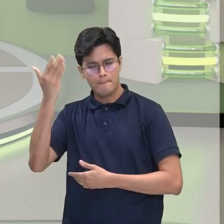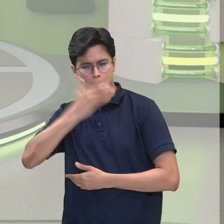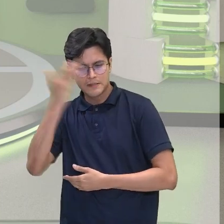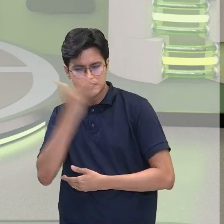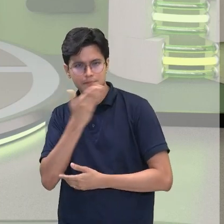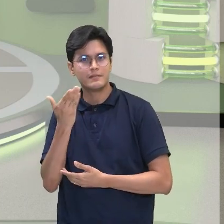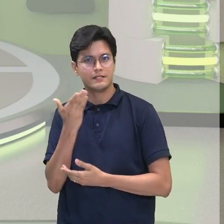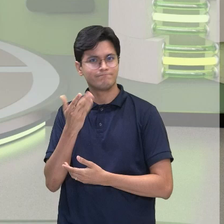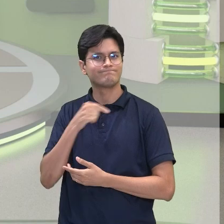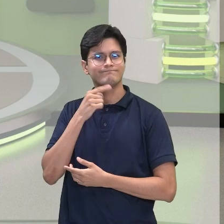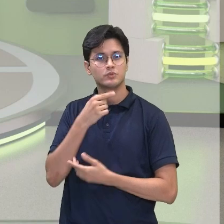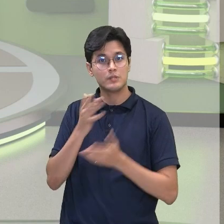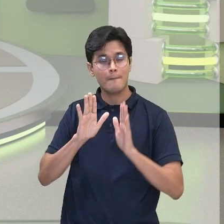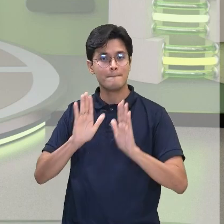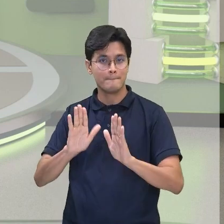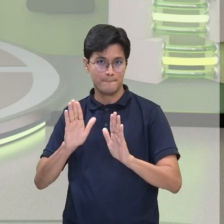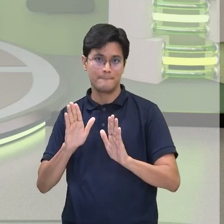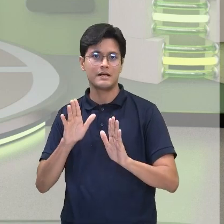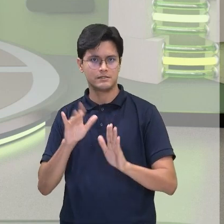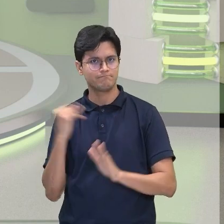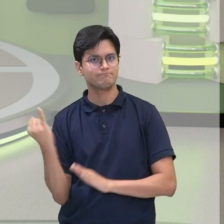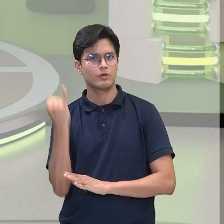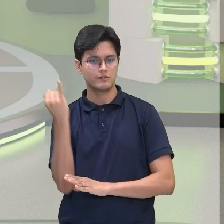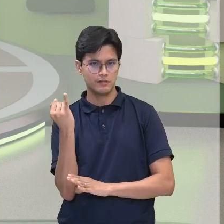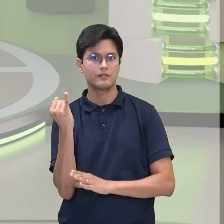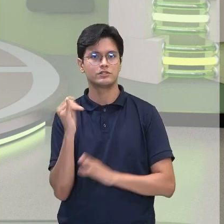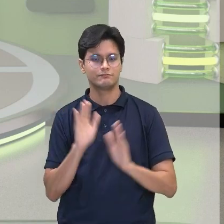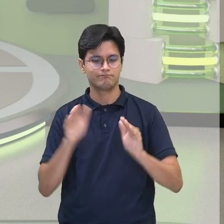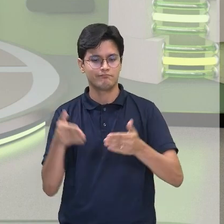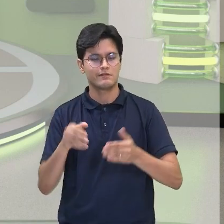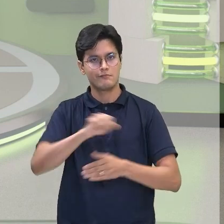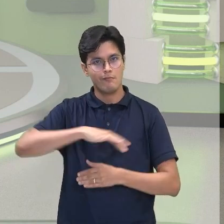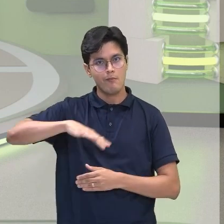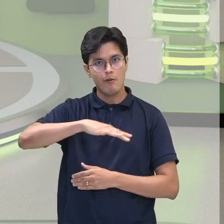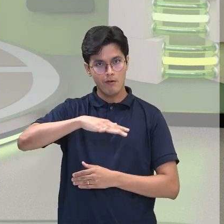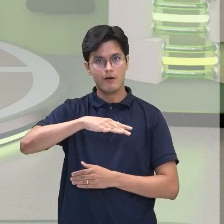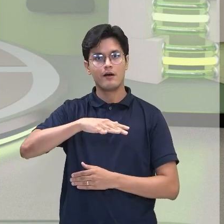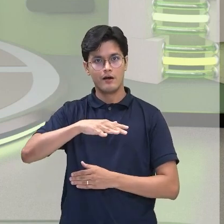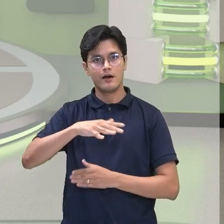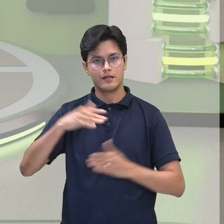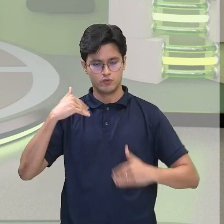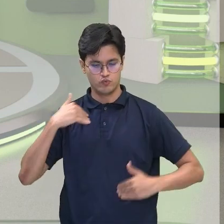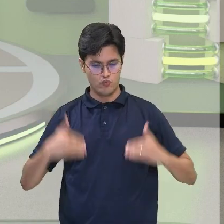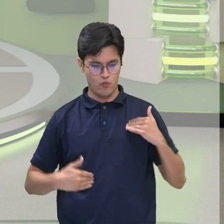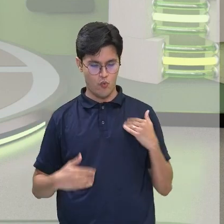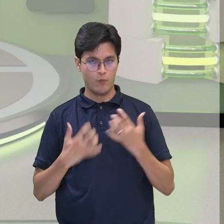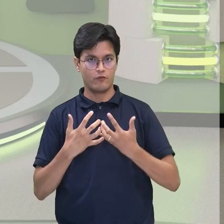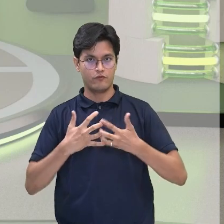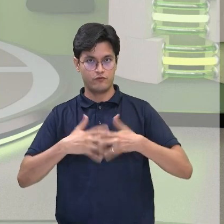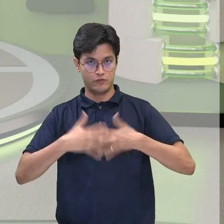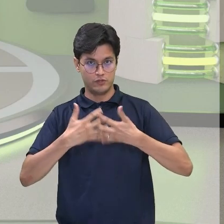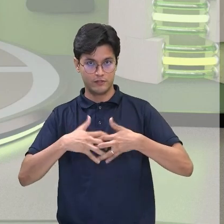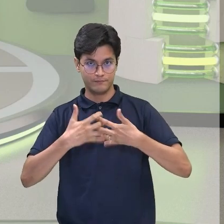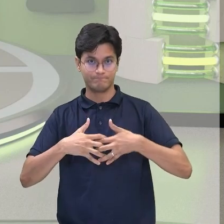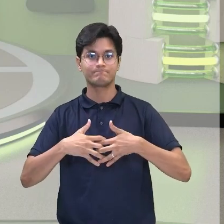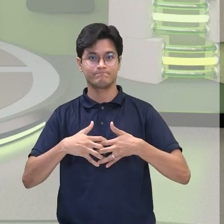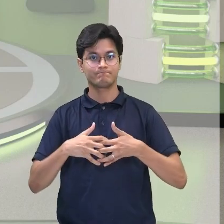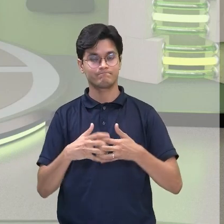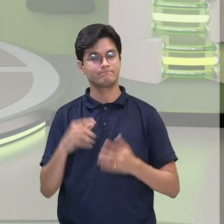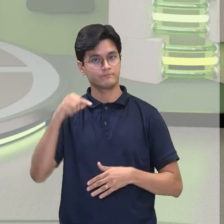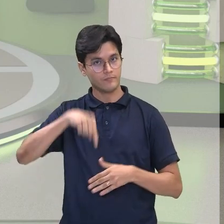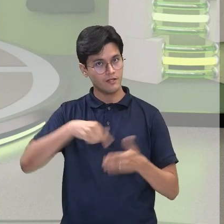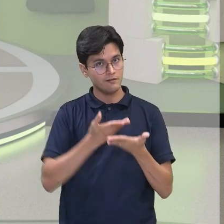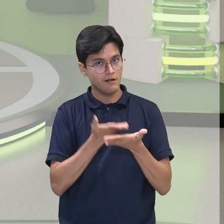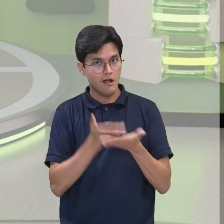da fisiologia, dentro da anatomia, dentro do funcionamento do nosso corpo, uma vez que nossas aulas aqui elas estarão